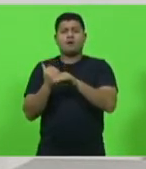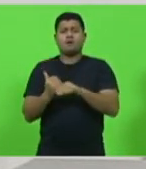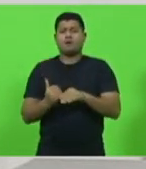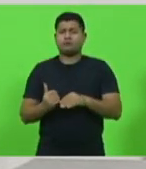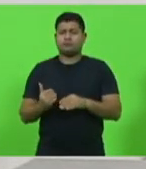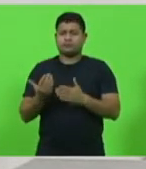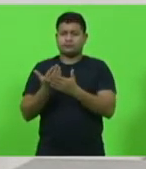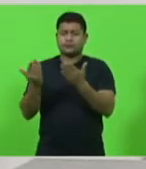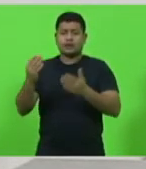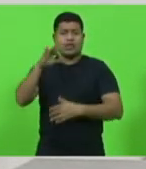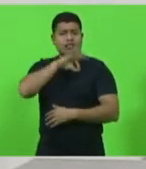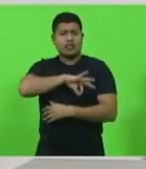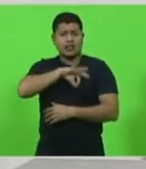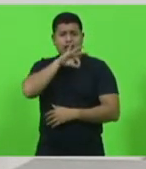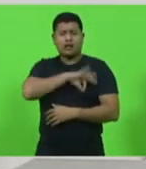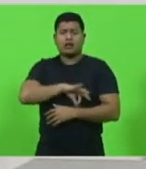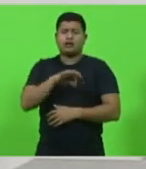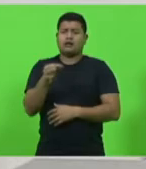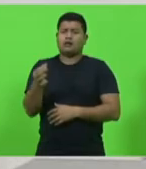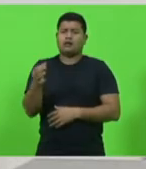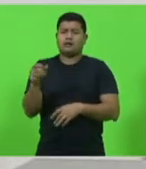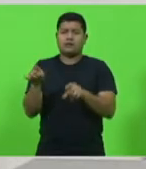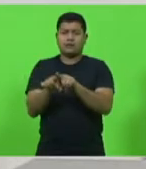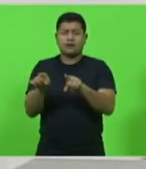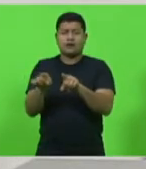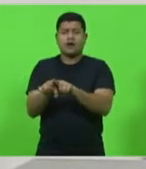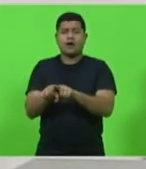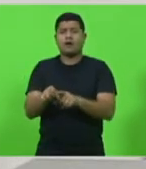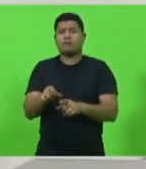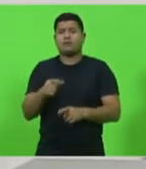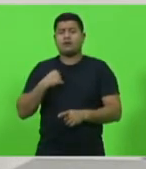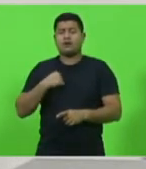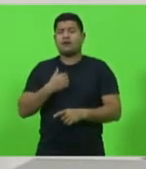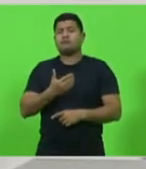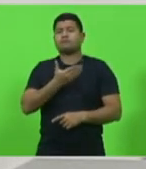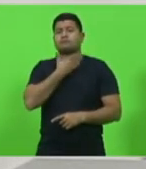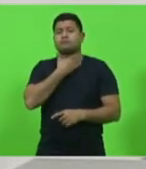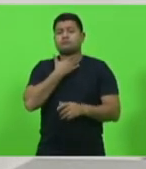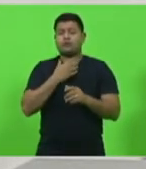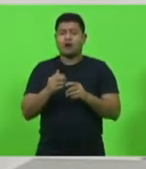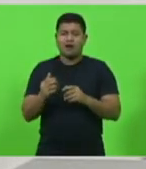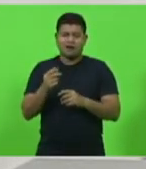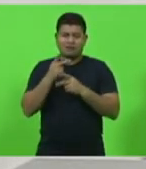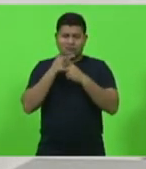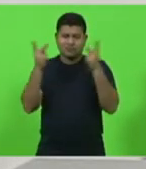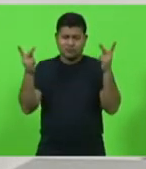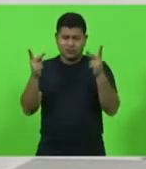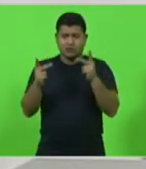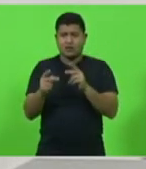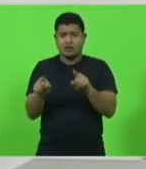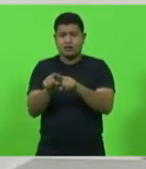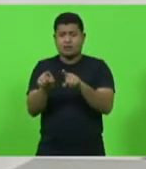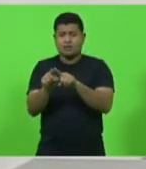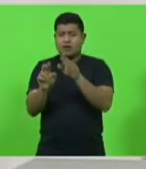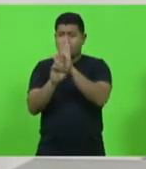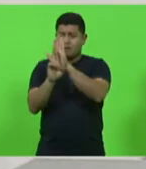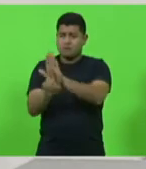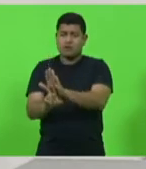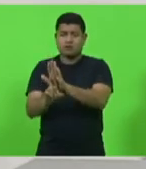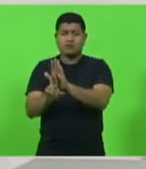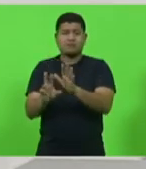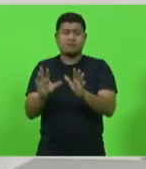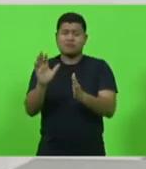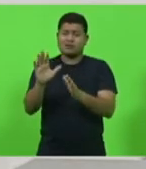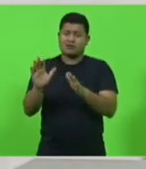de salário, igualdade de voz, né? Que, infelizmente, para muitas ainda está distante. Até